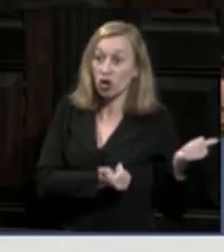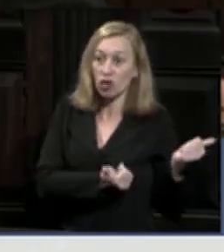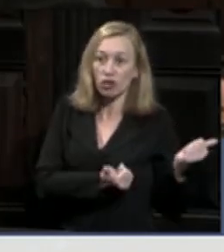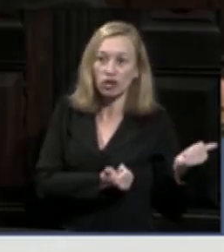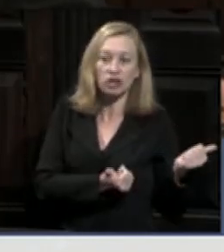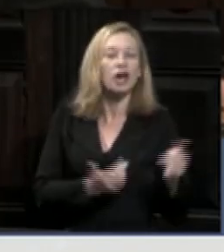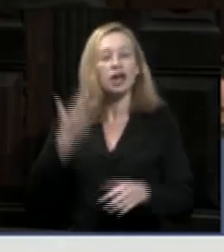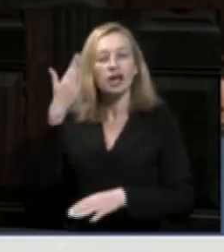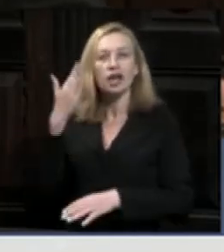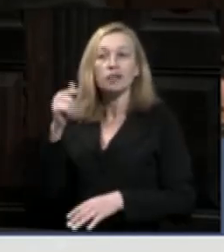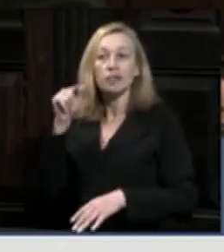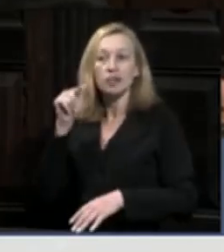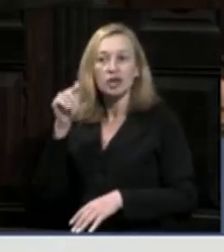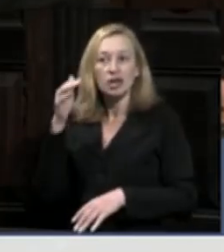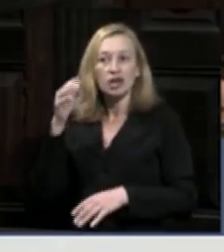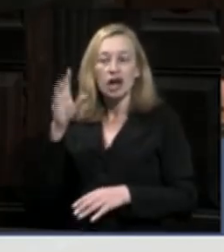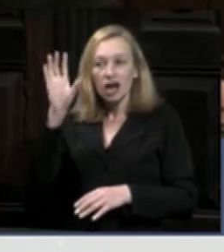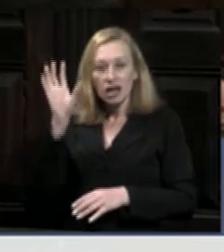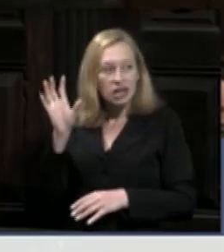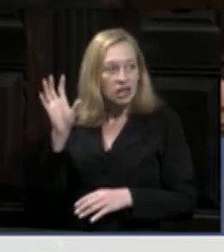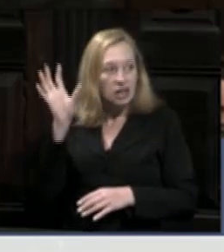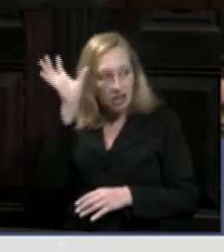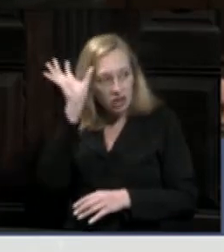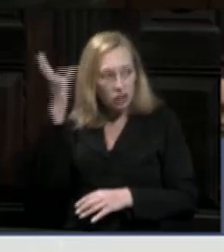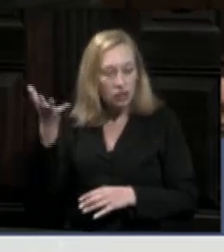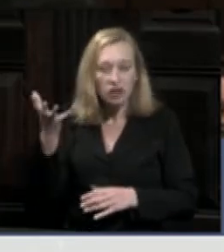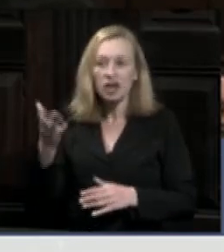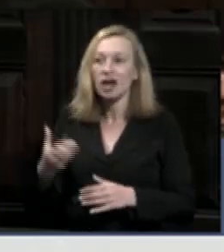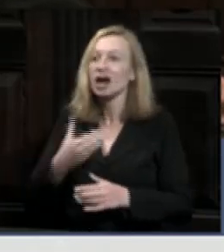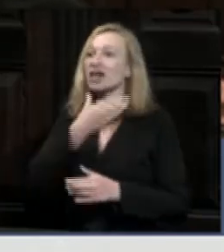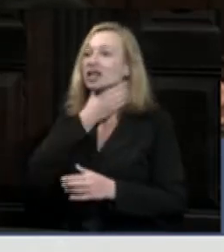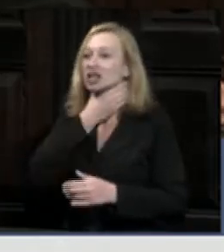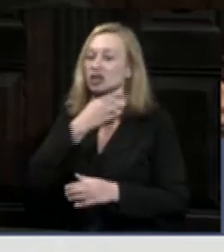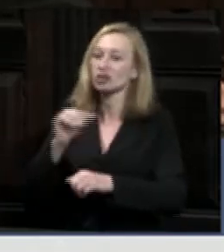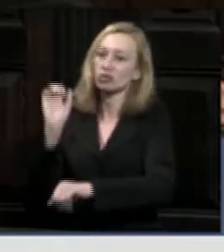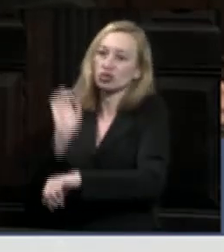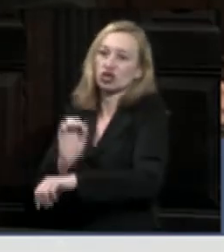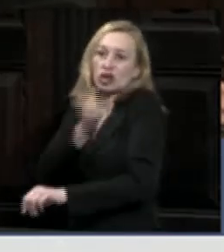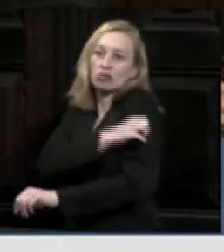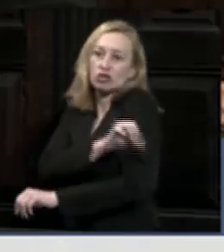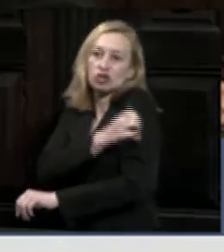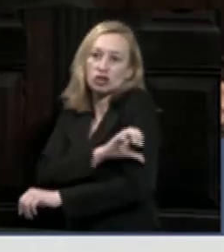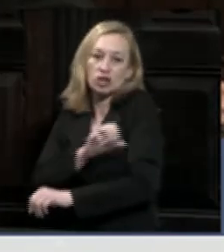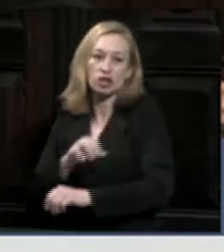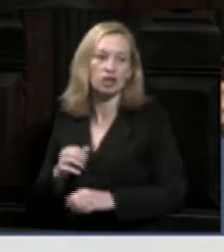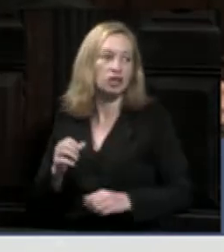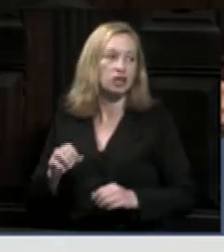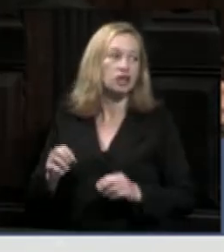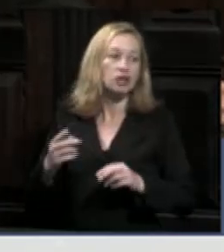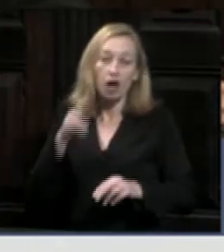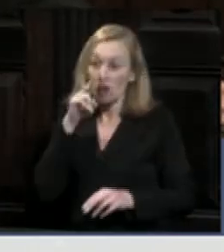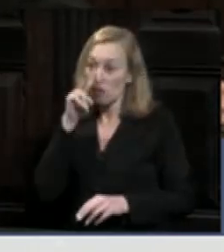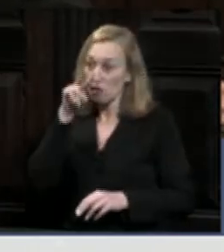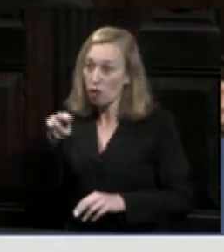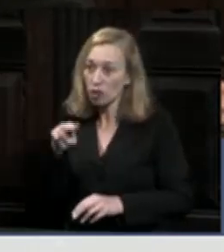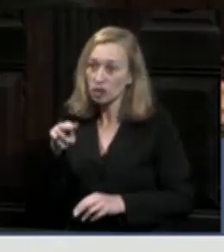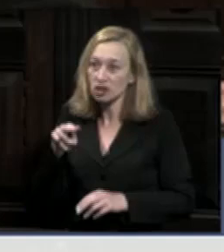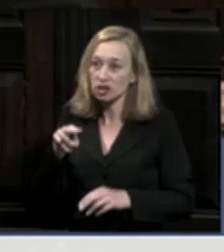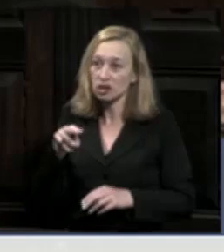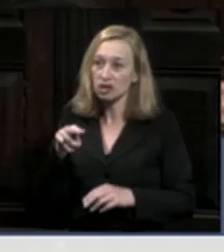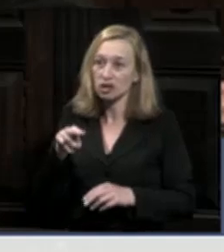repito para eles, a solução para a crise do Estado do Rio de Janeiro passa necessariamente pelo fortalecimento